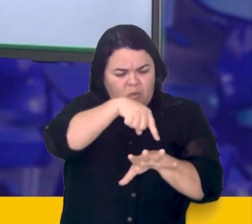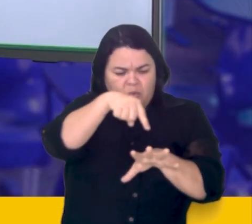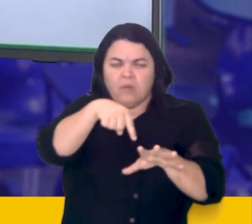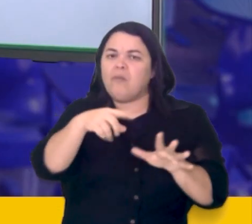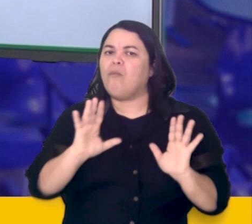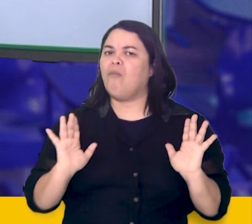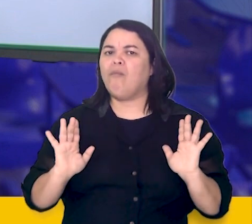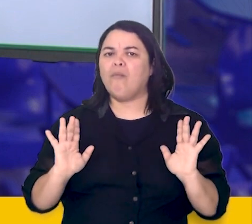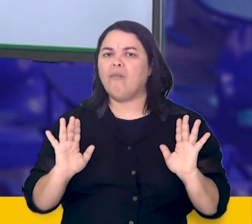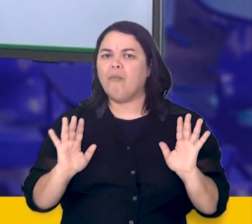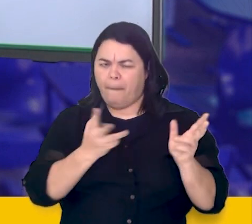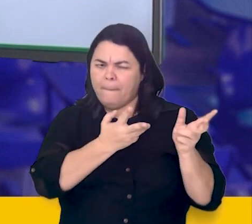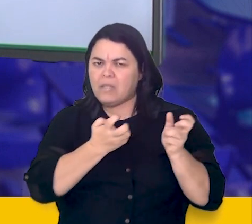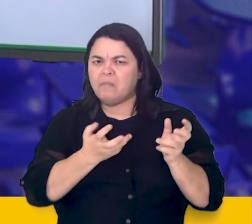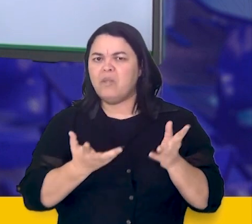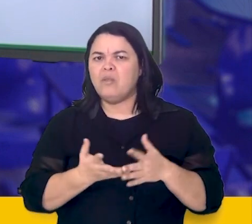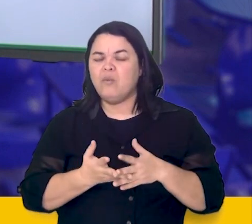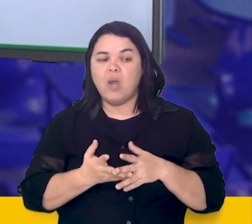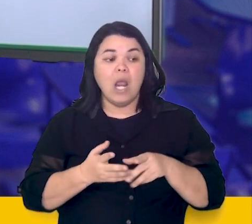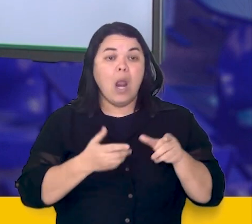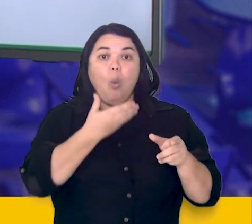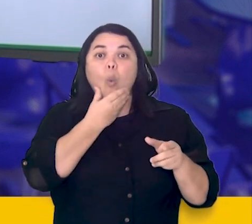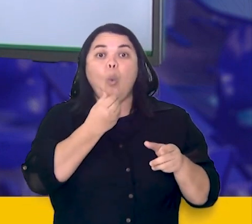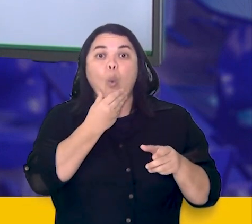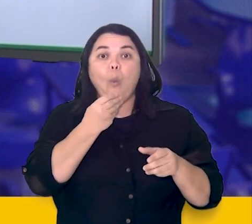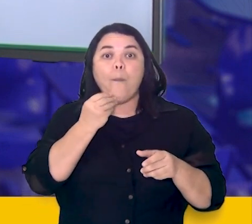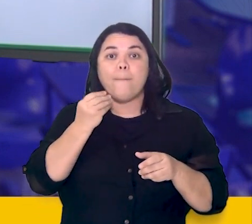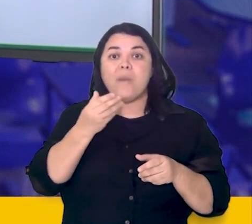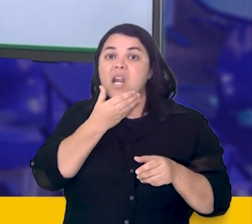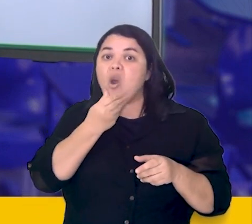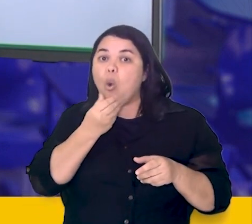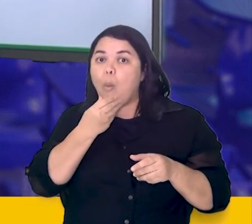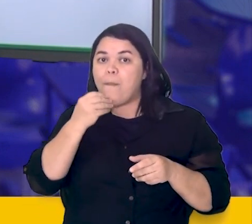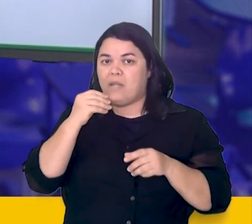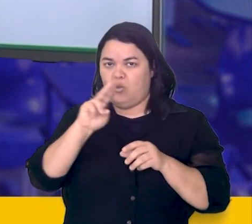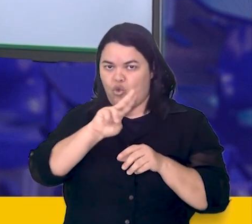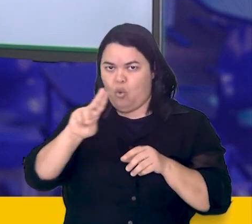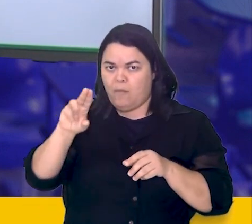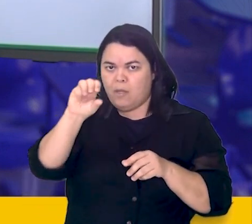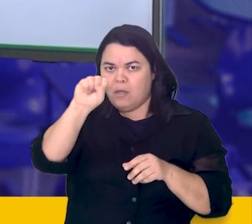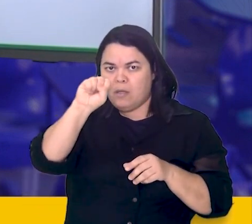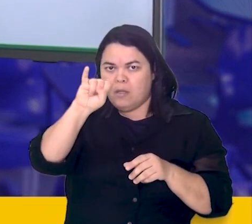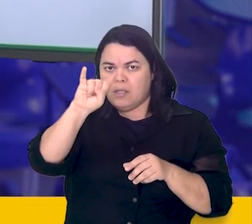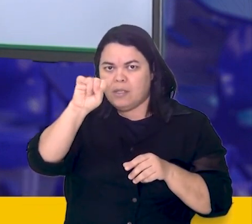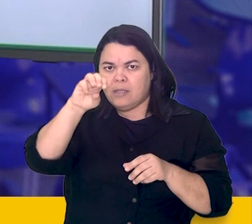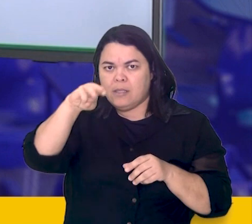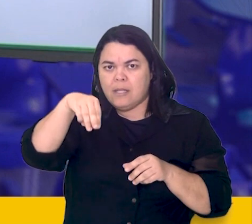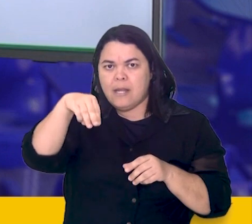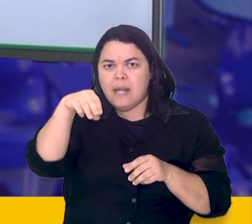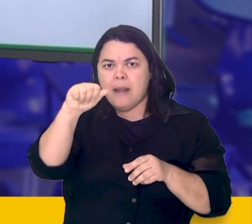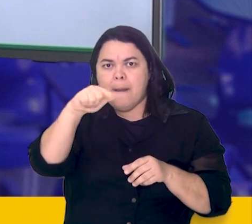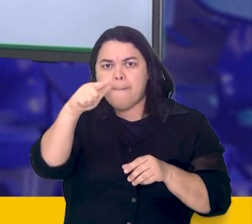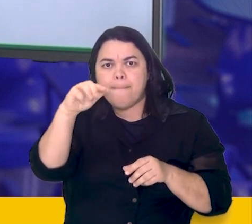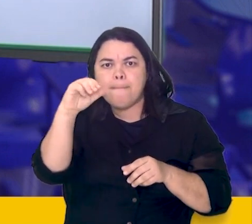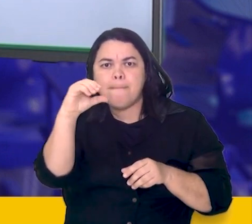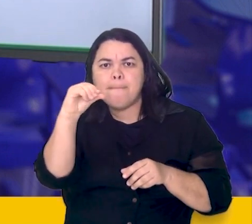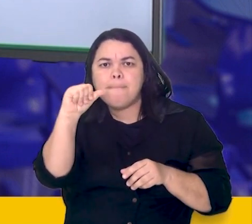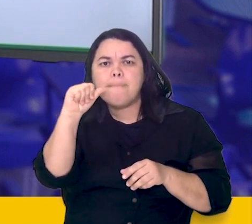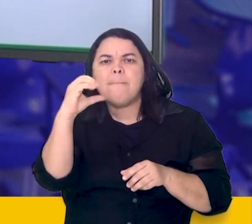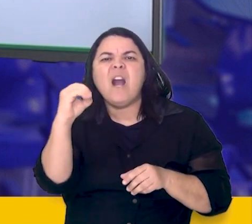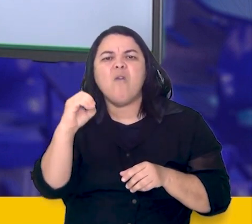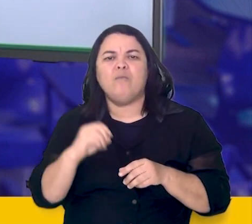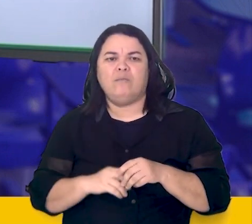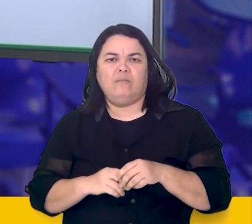Percebeu o texto? Deu para ter o olhar do autor? Olha que o que está claro aqui para a gente é que os europeus